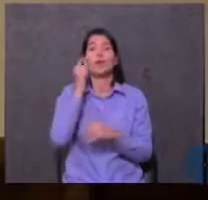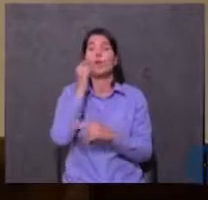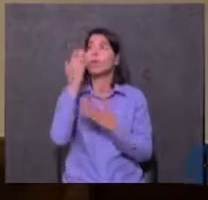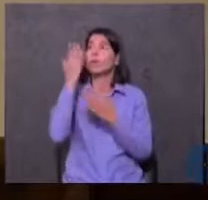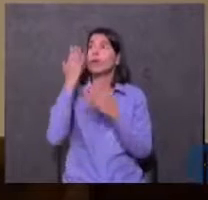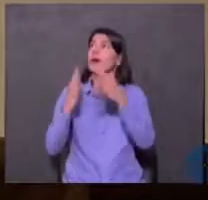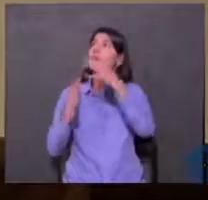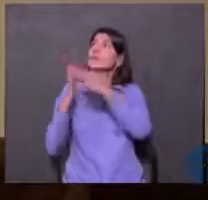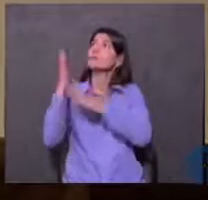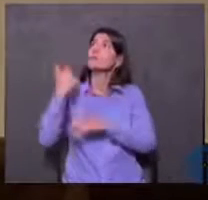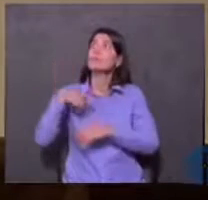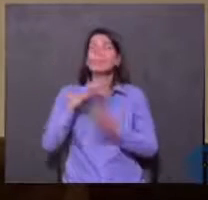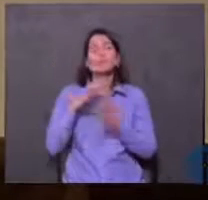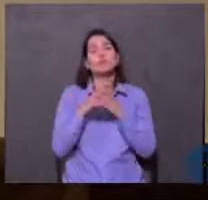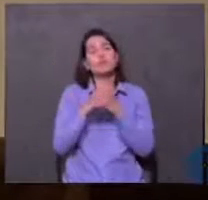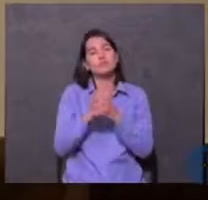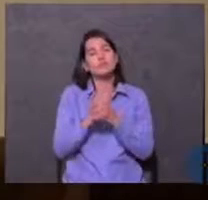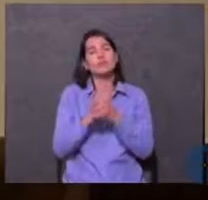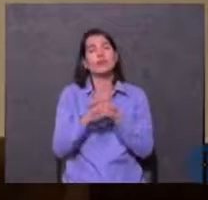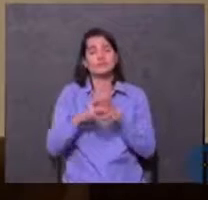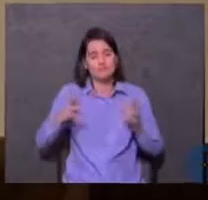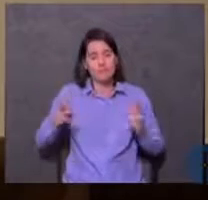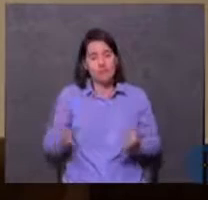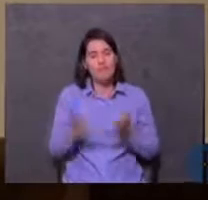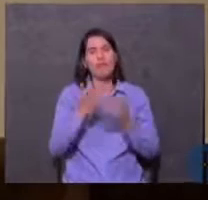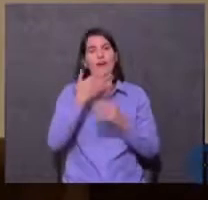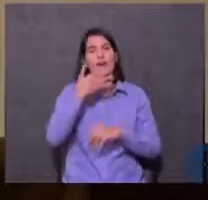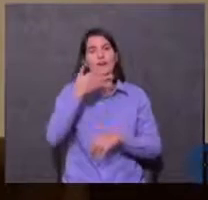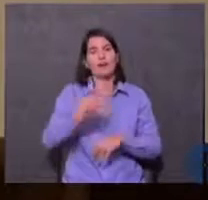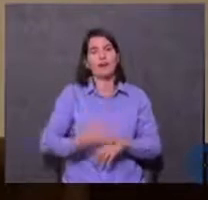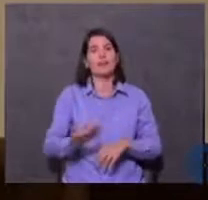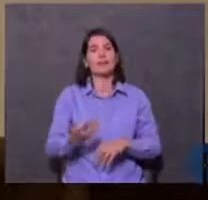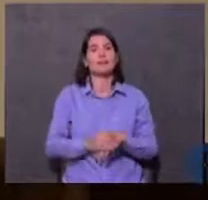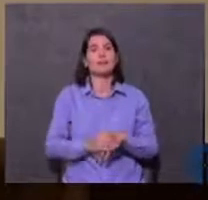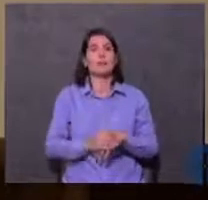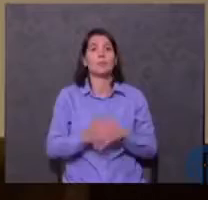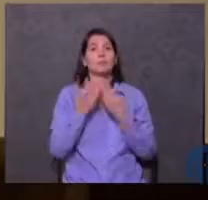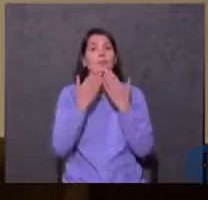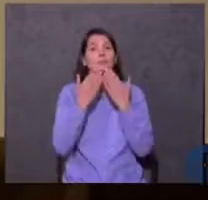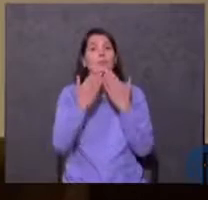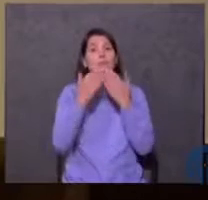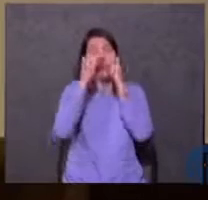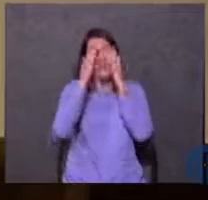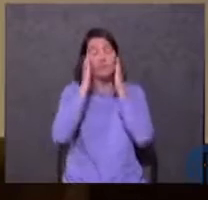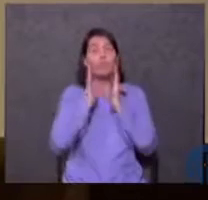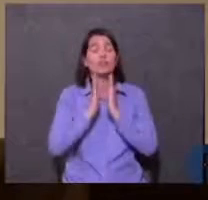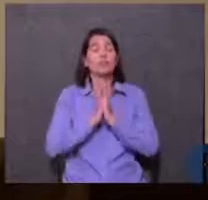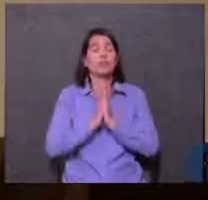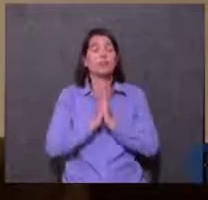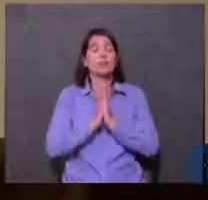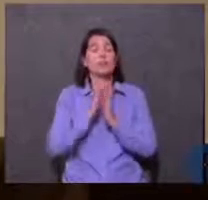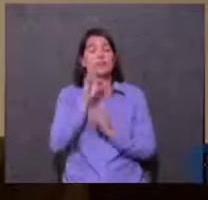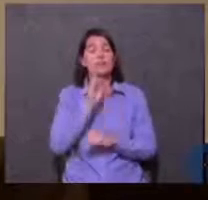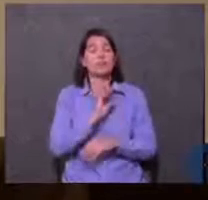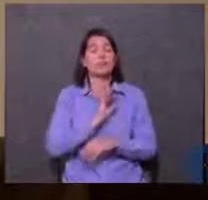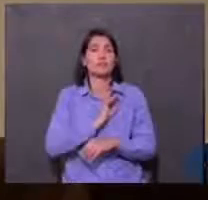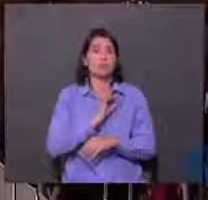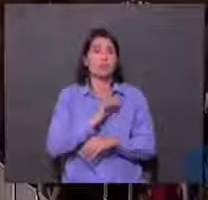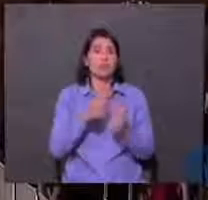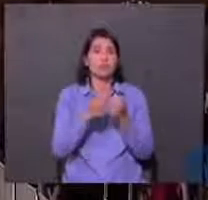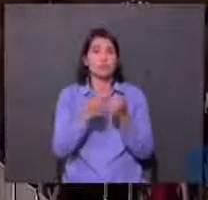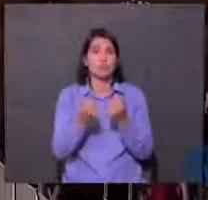oração humilde e confiante, rogando a intercesão da Virgem Maria, Senhora do Rosário.